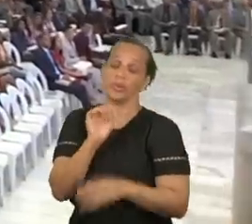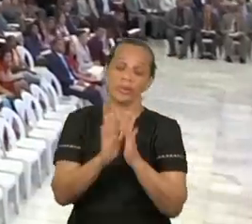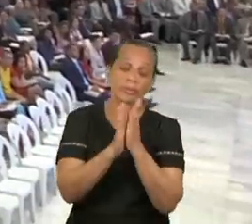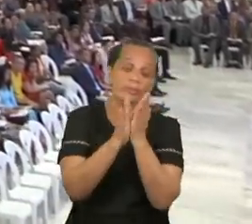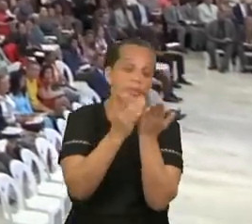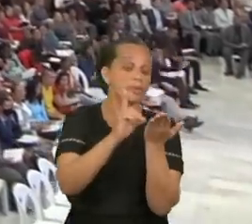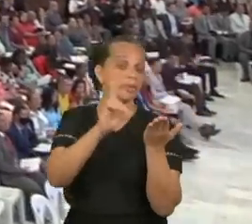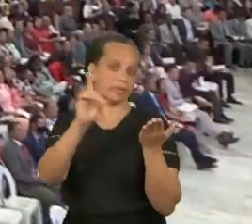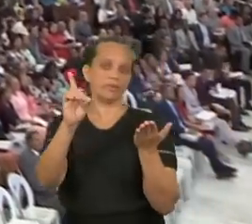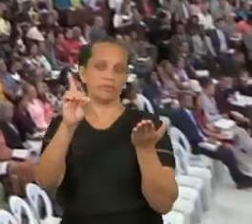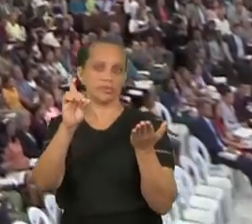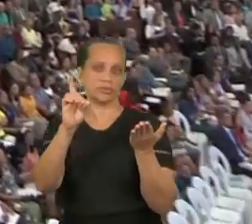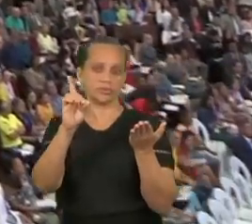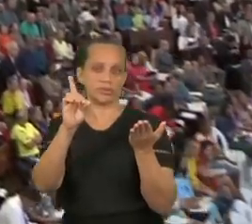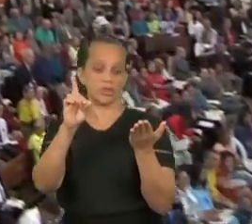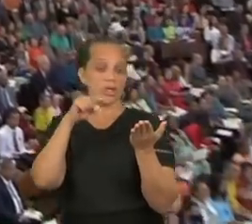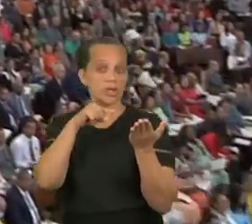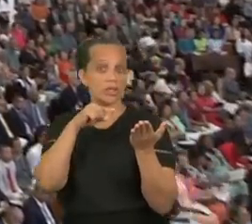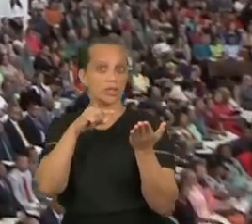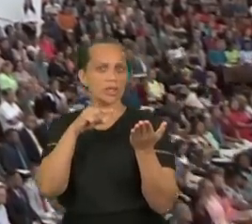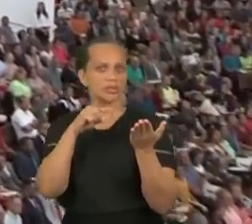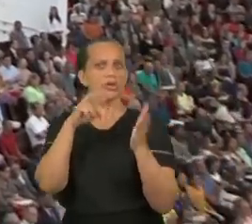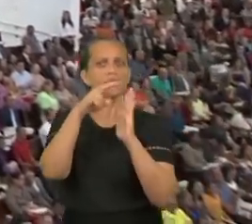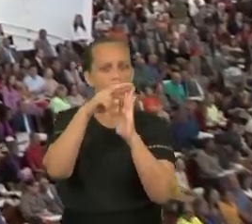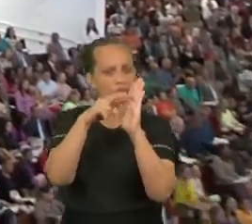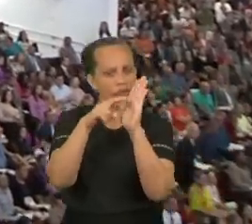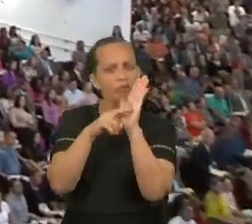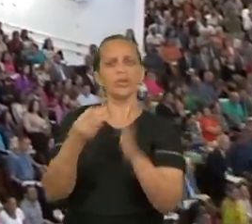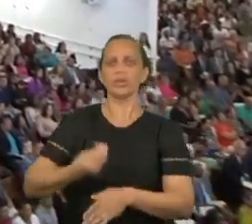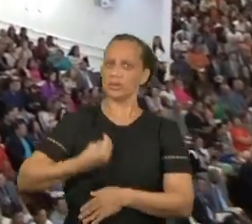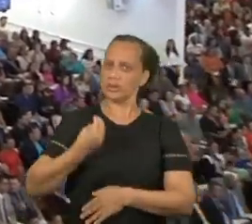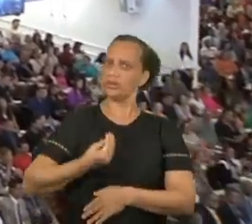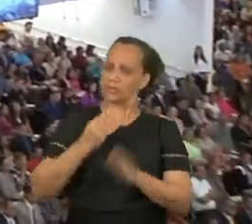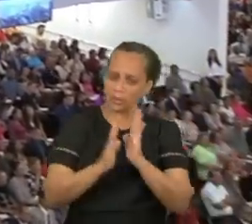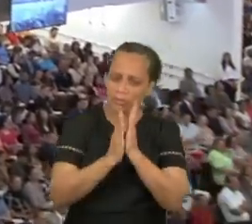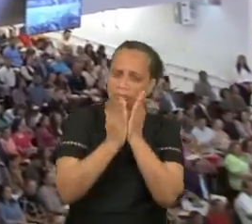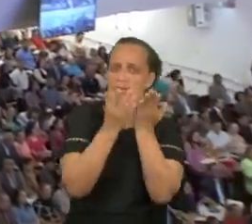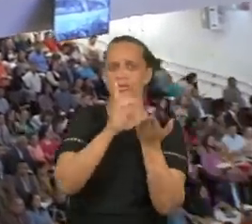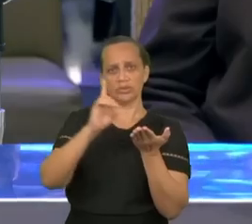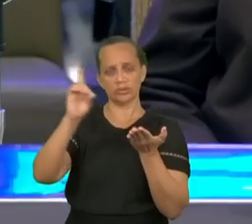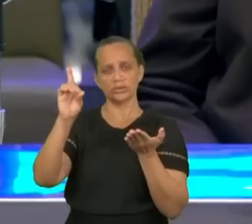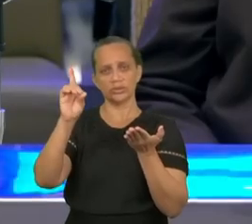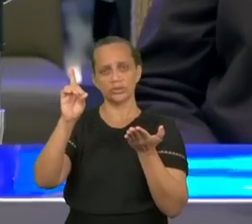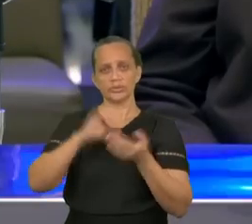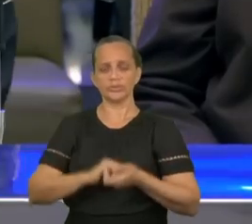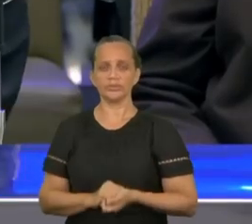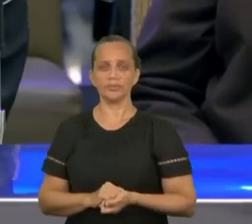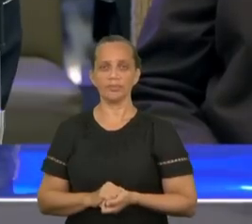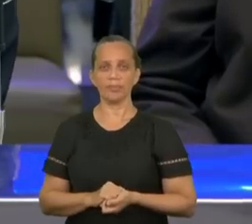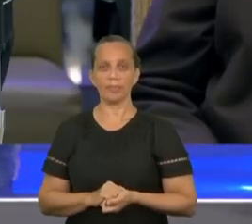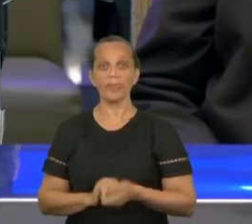Esse é essa é a nossa a nossa regra de vida é eu estou vendo